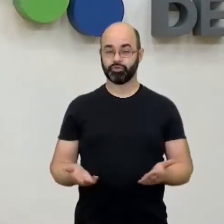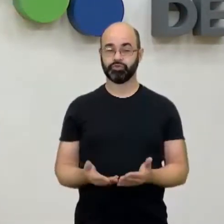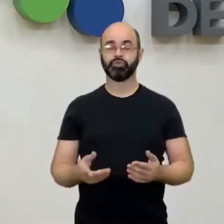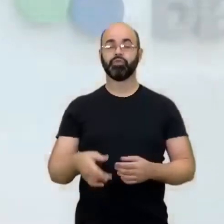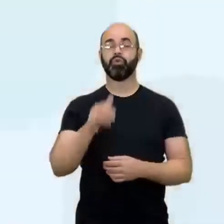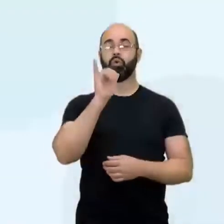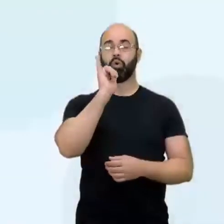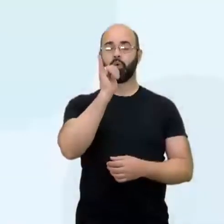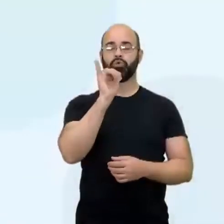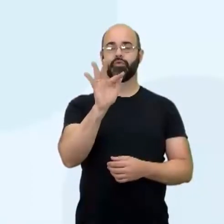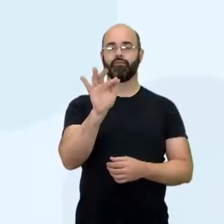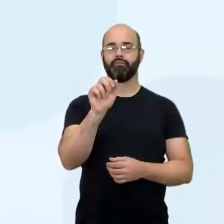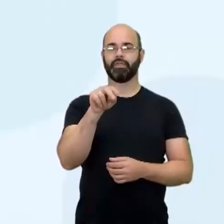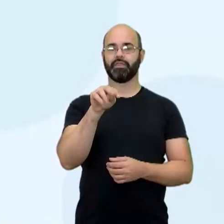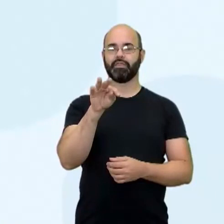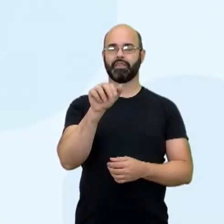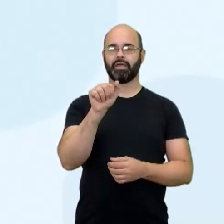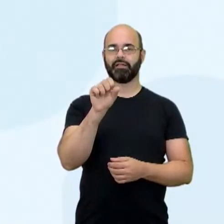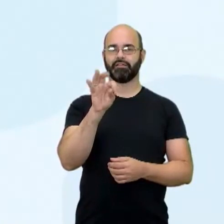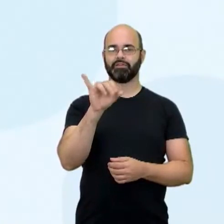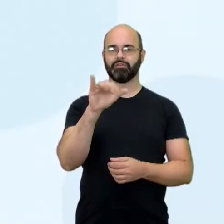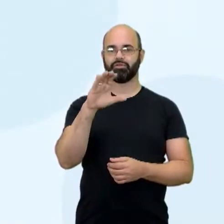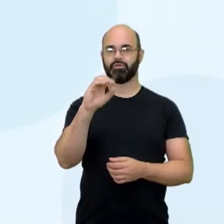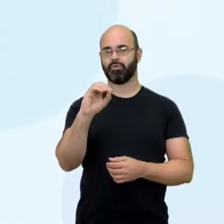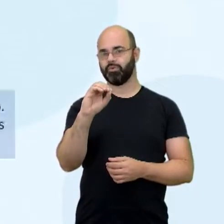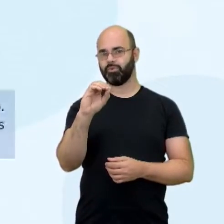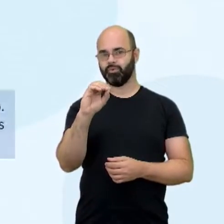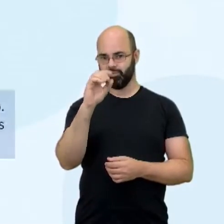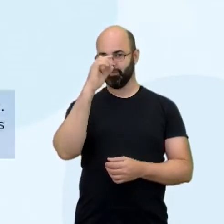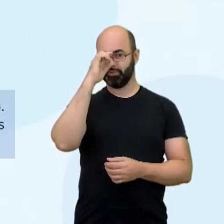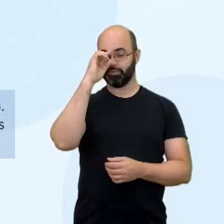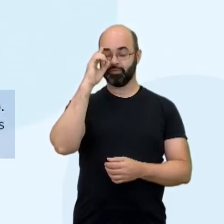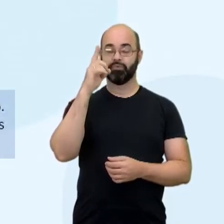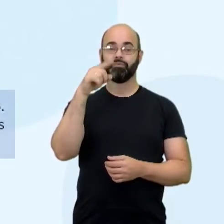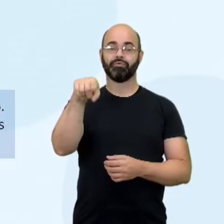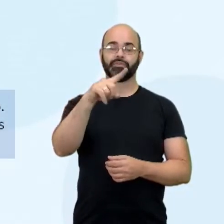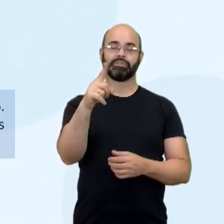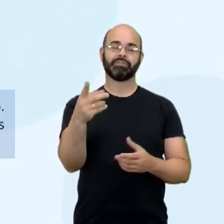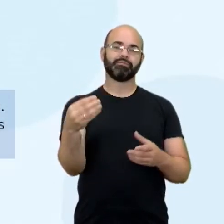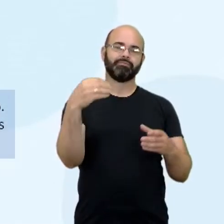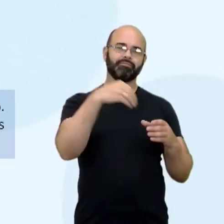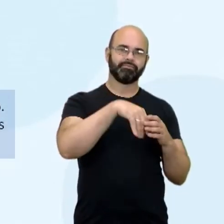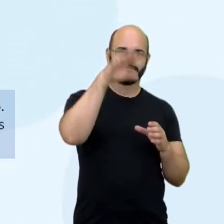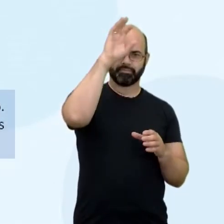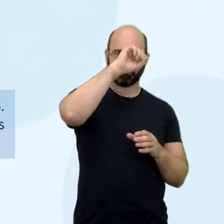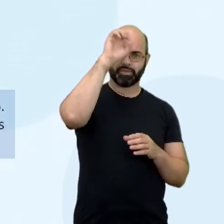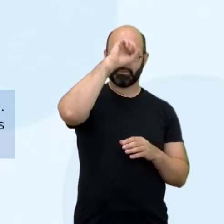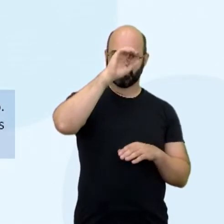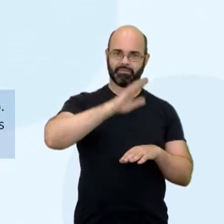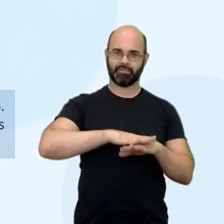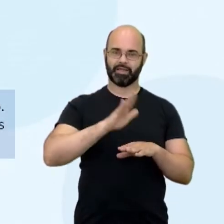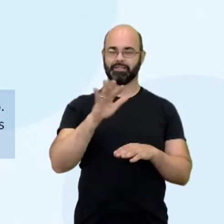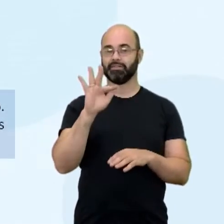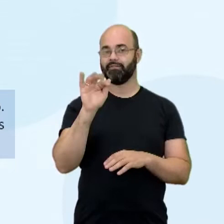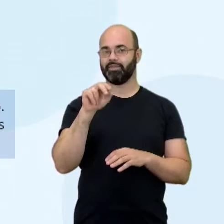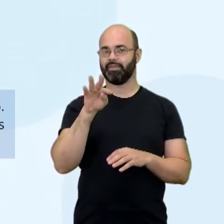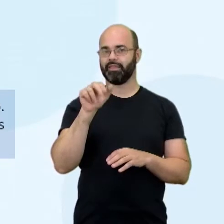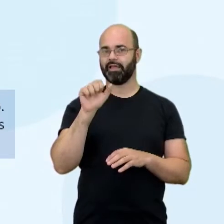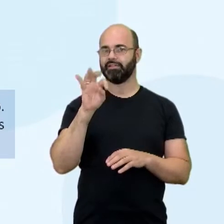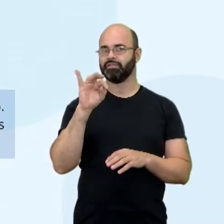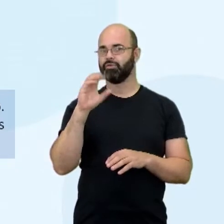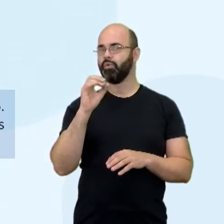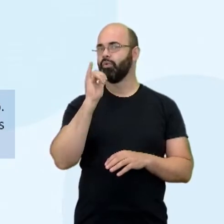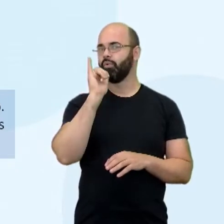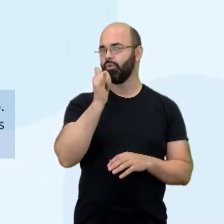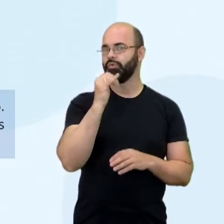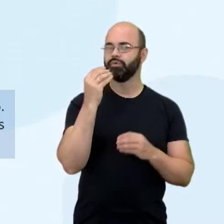né? Entrar no mundo dos contos fantásticos. É a primeira aula, serão 4 aulas, nós vamos trabalhar com essas habilidades que vocês já viram nas